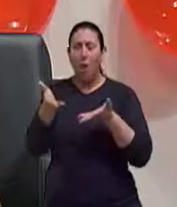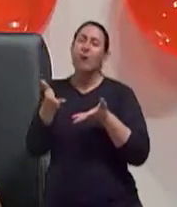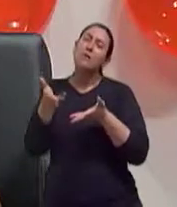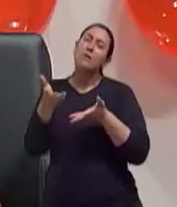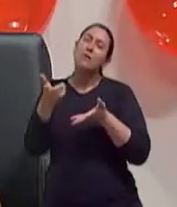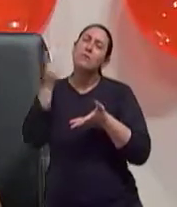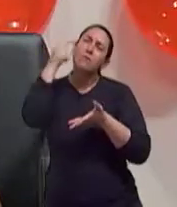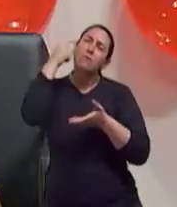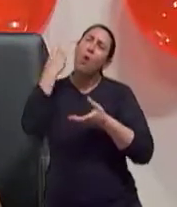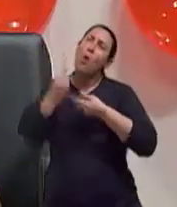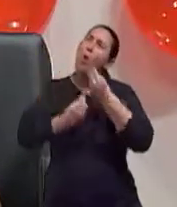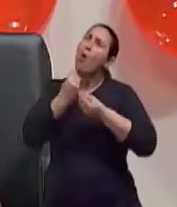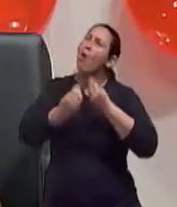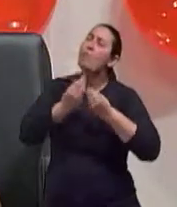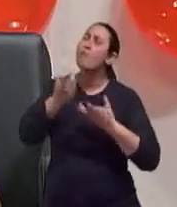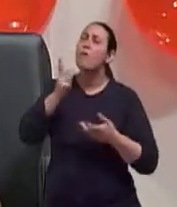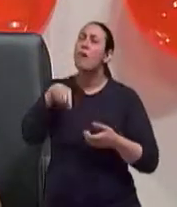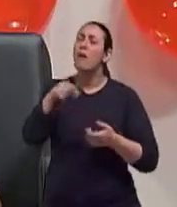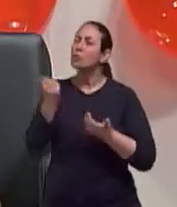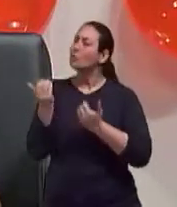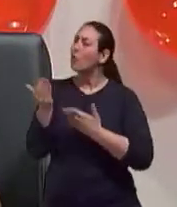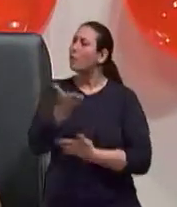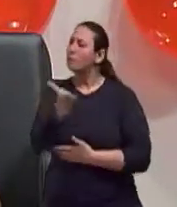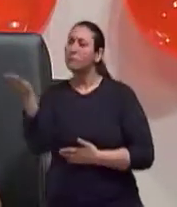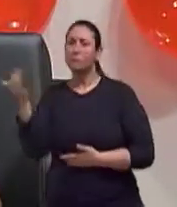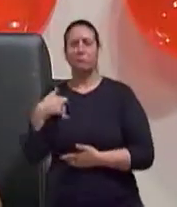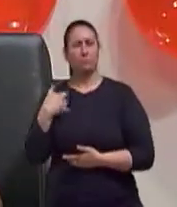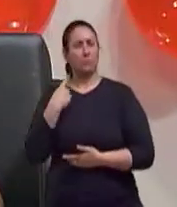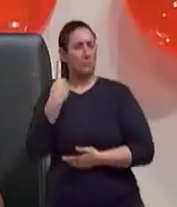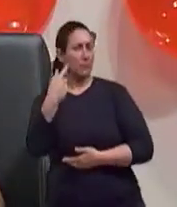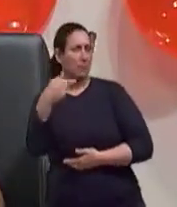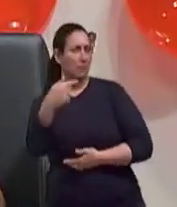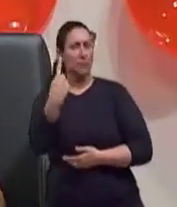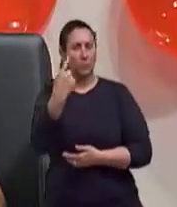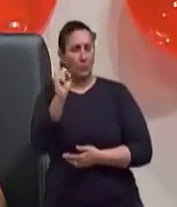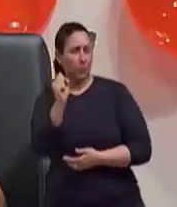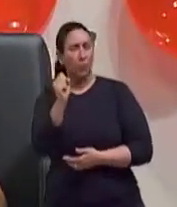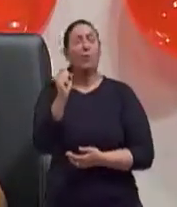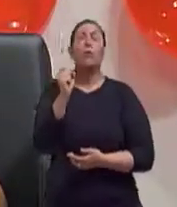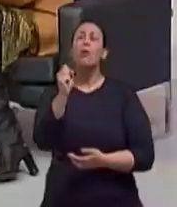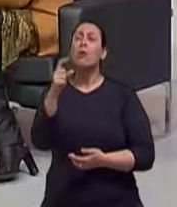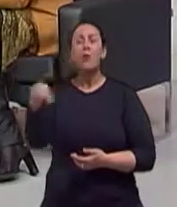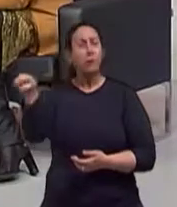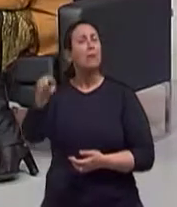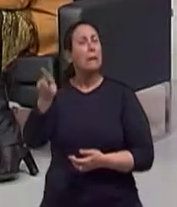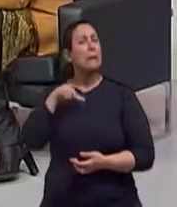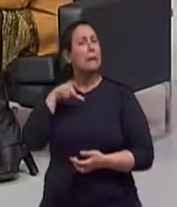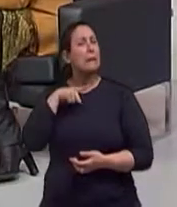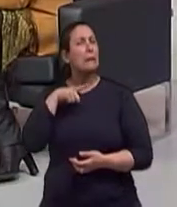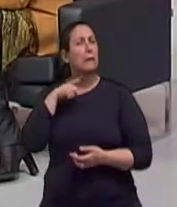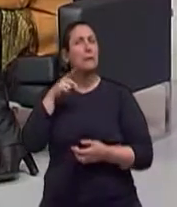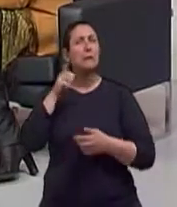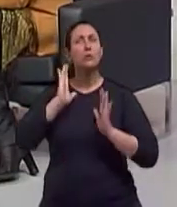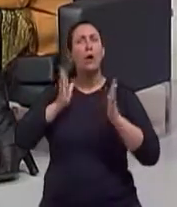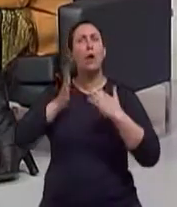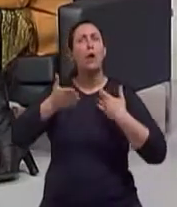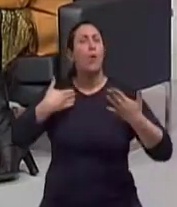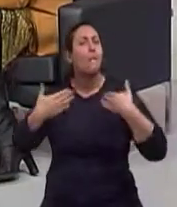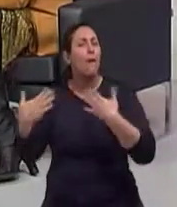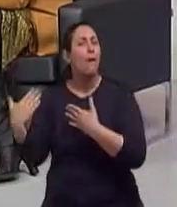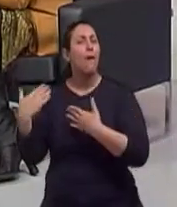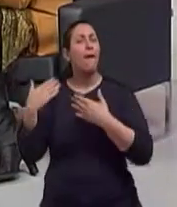Que bonito que é ver jovens de 17 e 18 anos já pensando e tendo esse tipo de conversa né